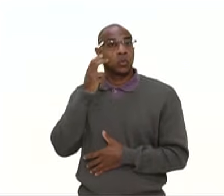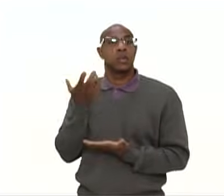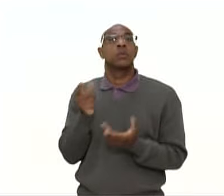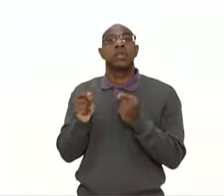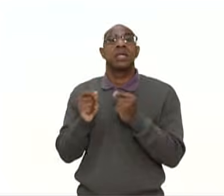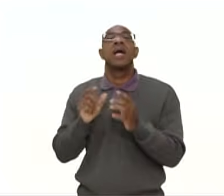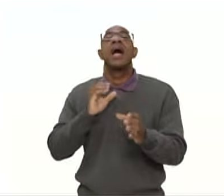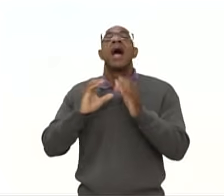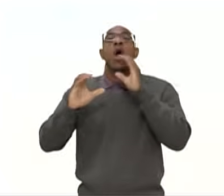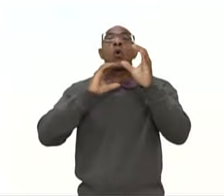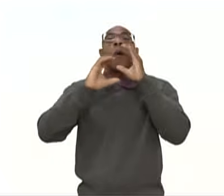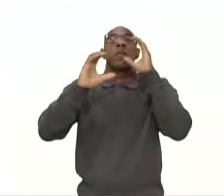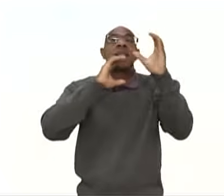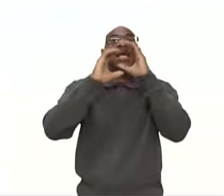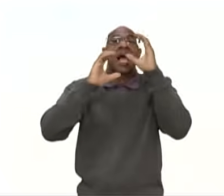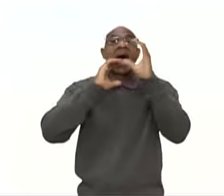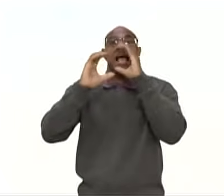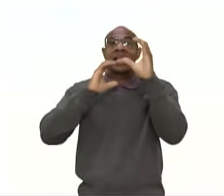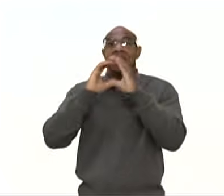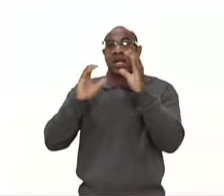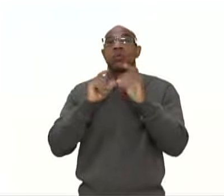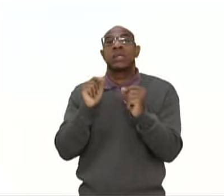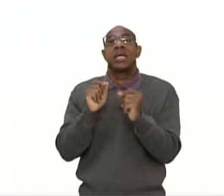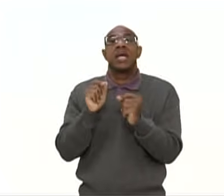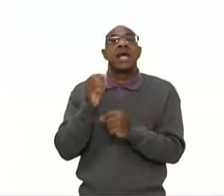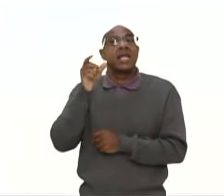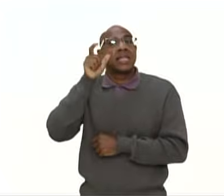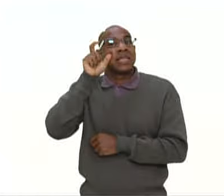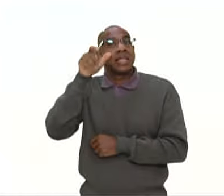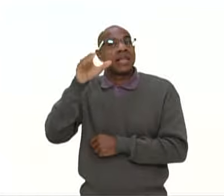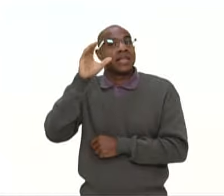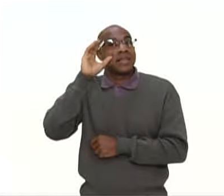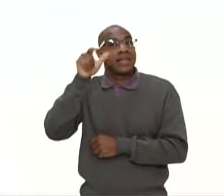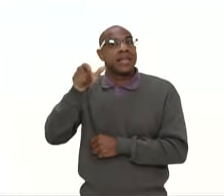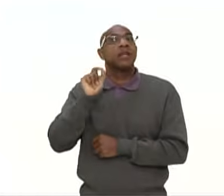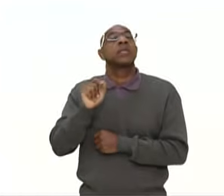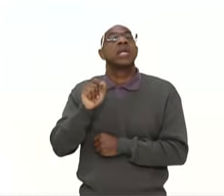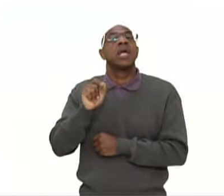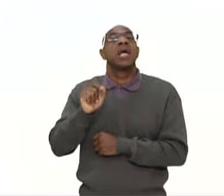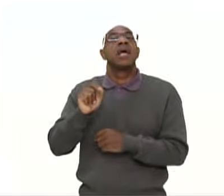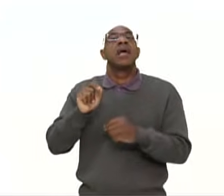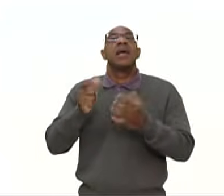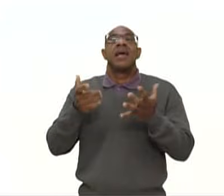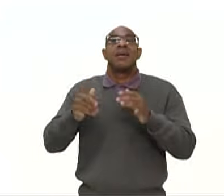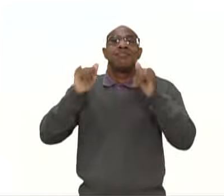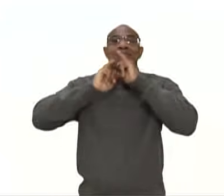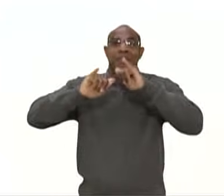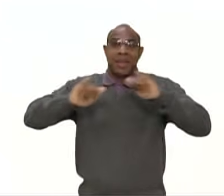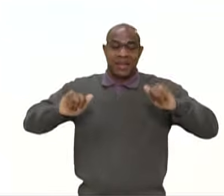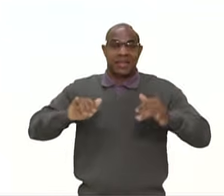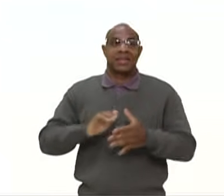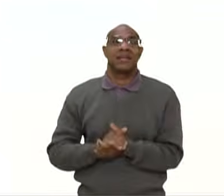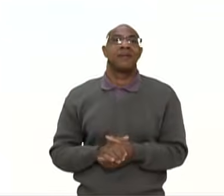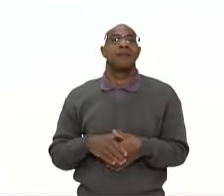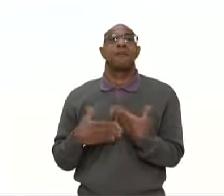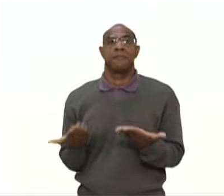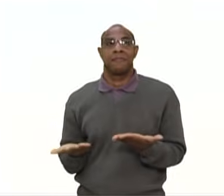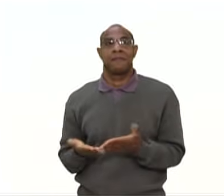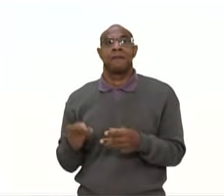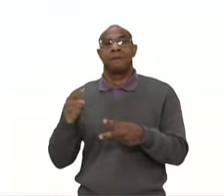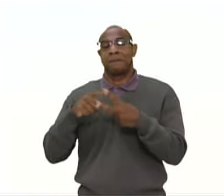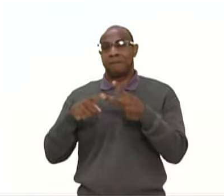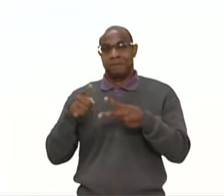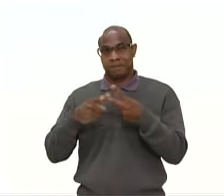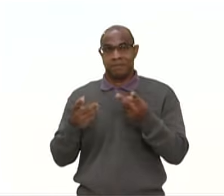de massa e pautado por interesses comerciais, então é transformada em mercadoria. Então, cultura de massa e meios de comunicação